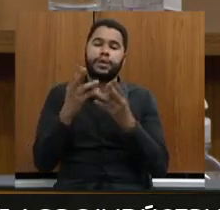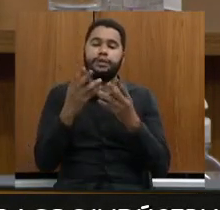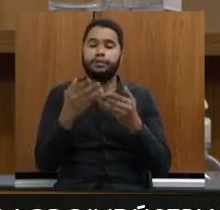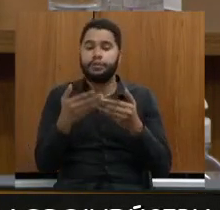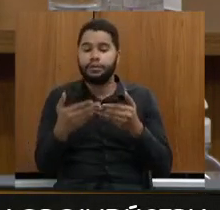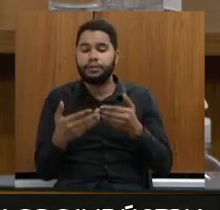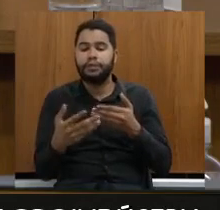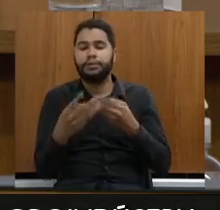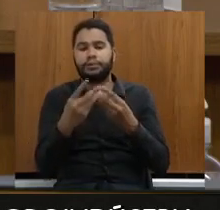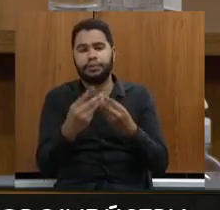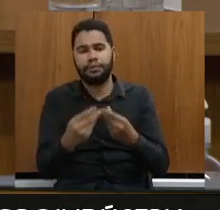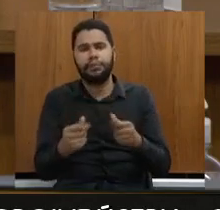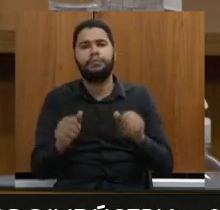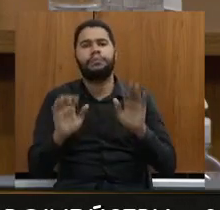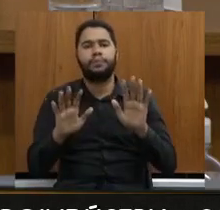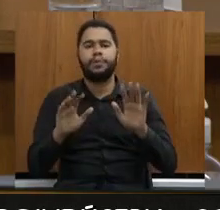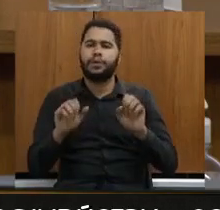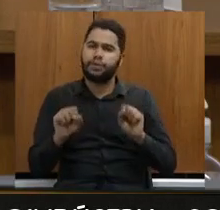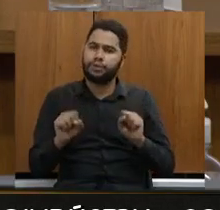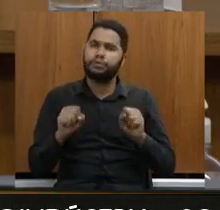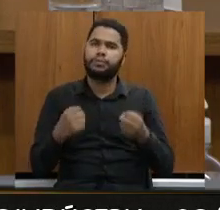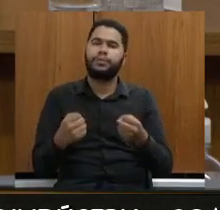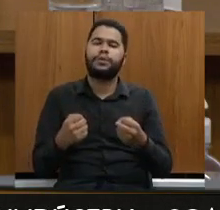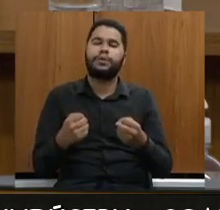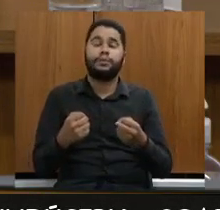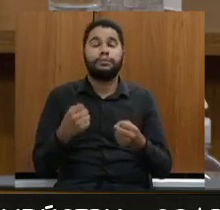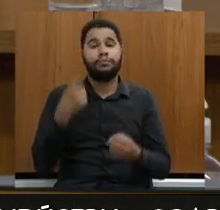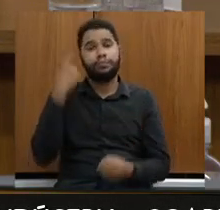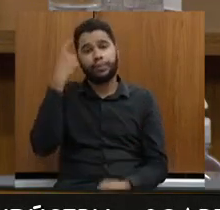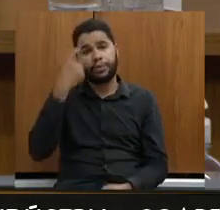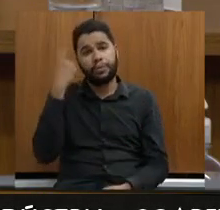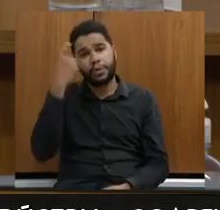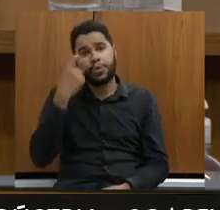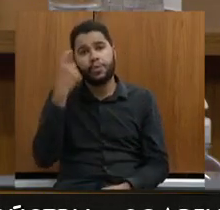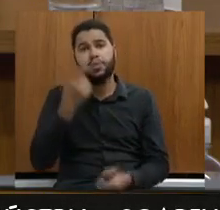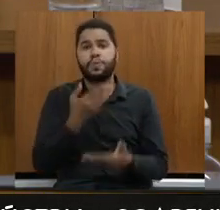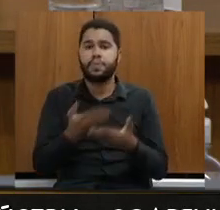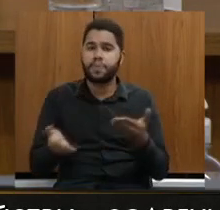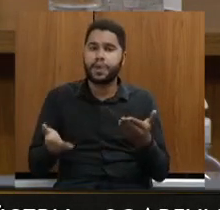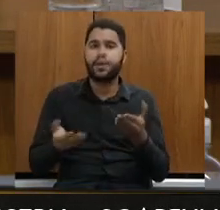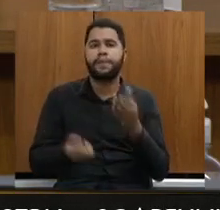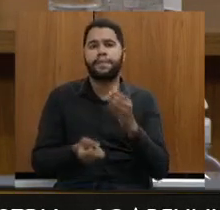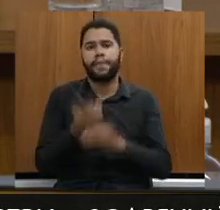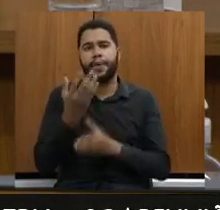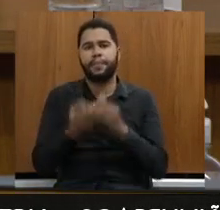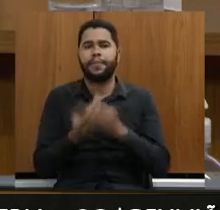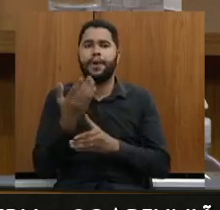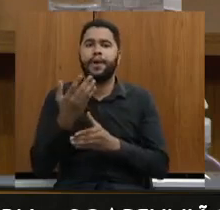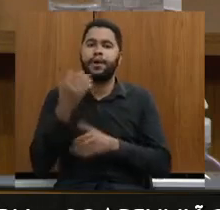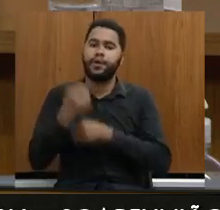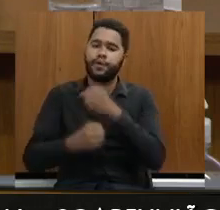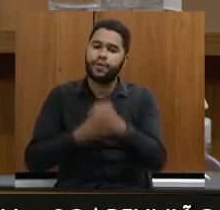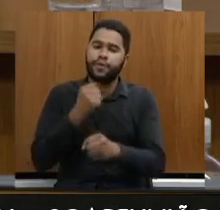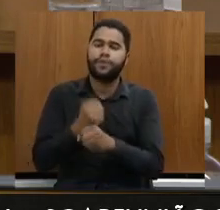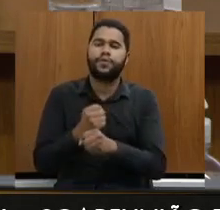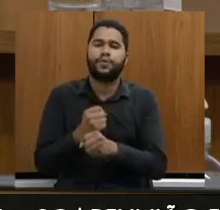mas Vamos enfrentar sim me preocupa muito Pedro de produtividade aí no próximo ano a nossa safra de